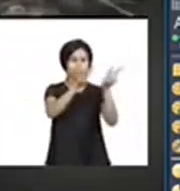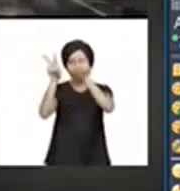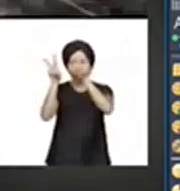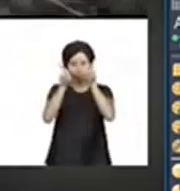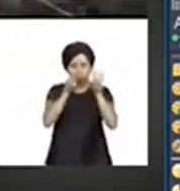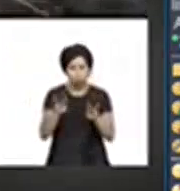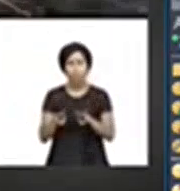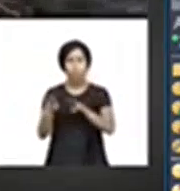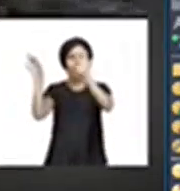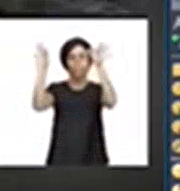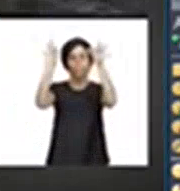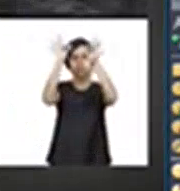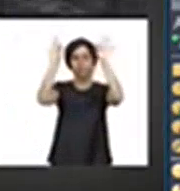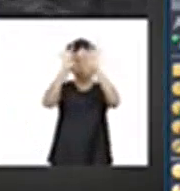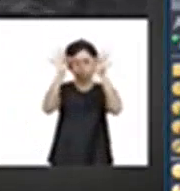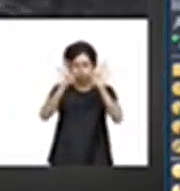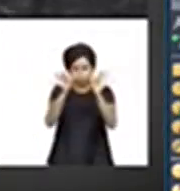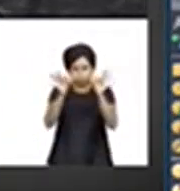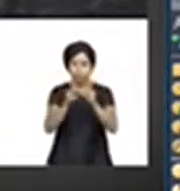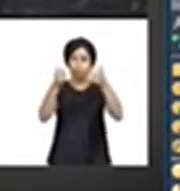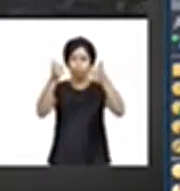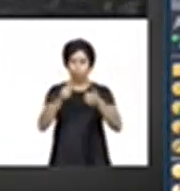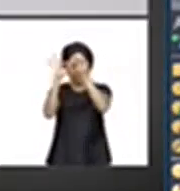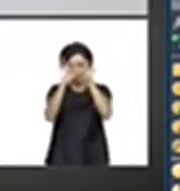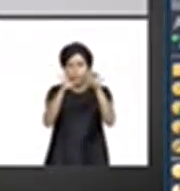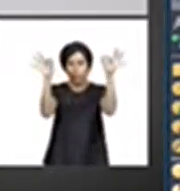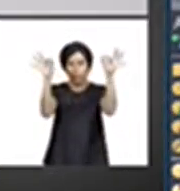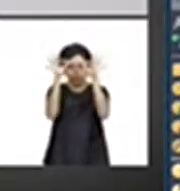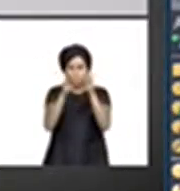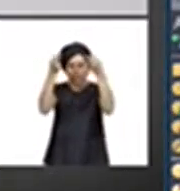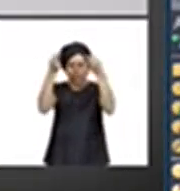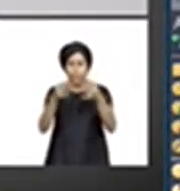para finalizar, é preciso conferir todas as conexões.